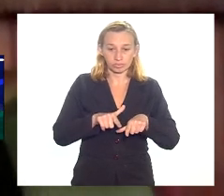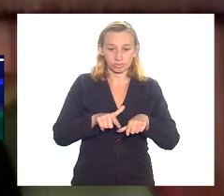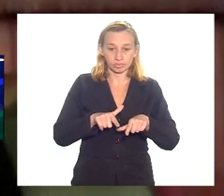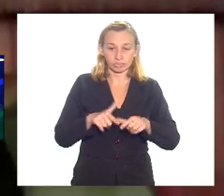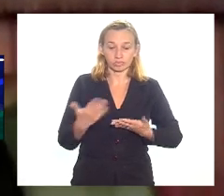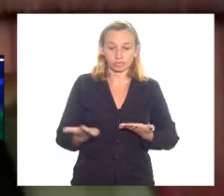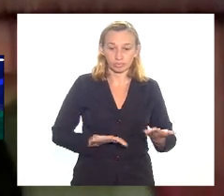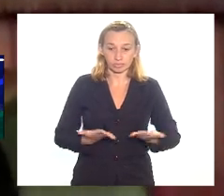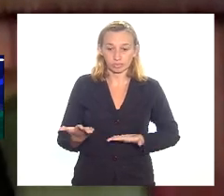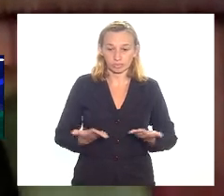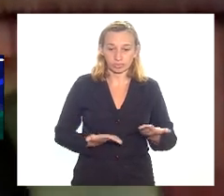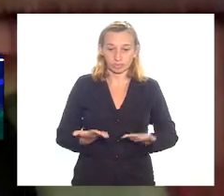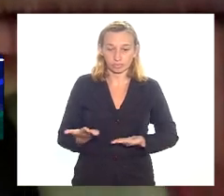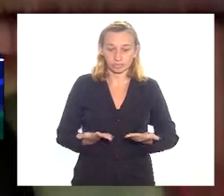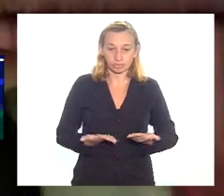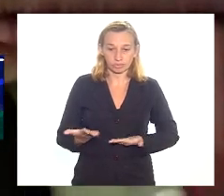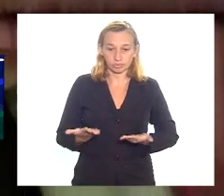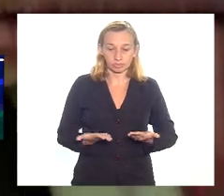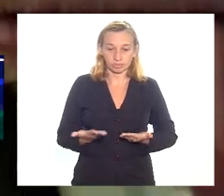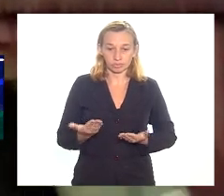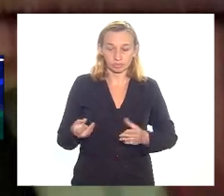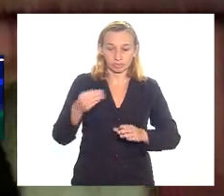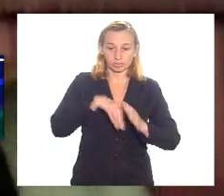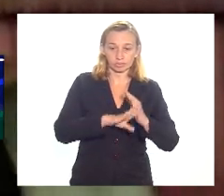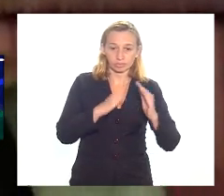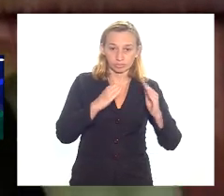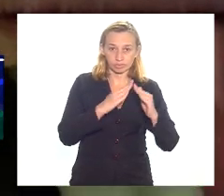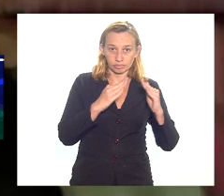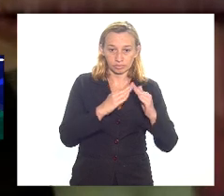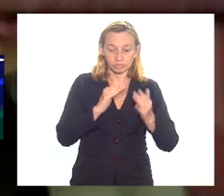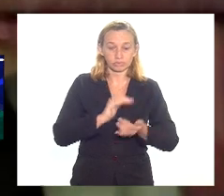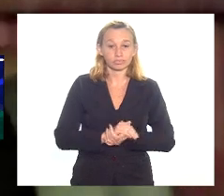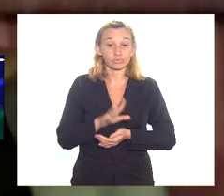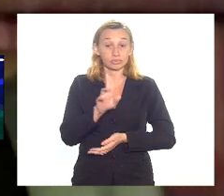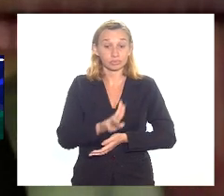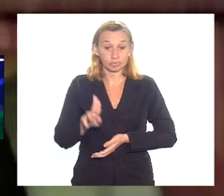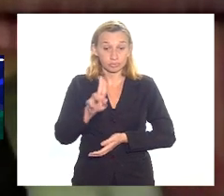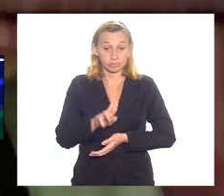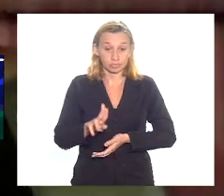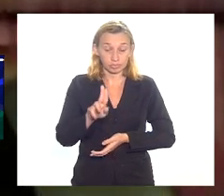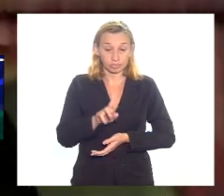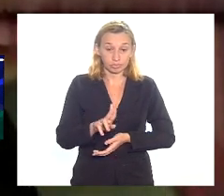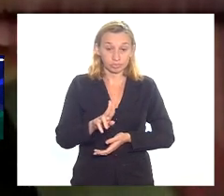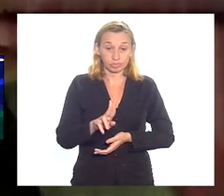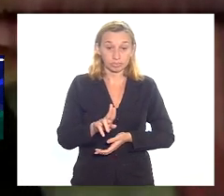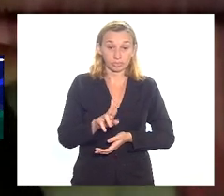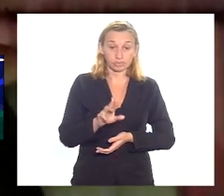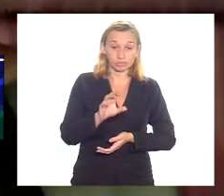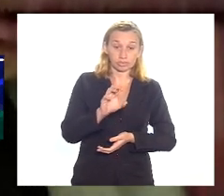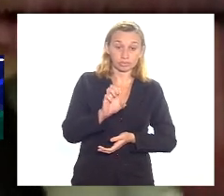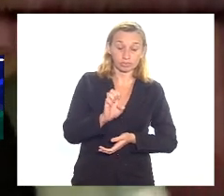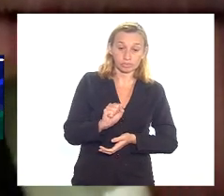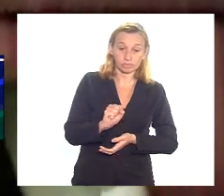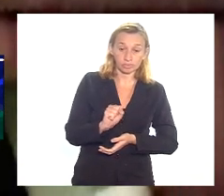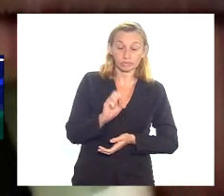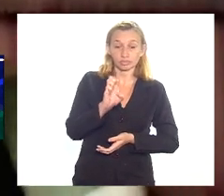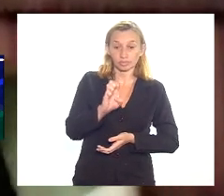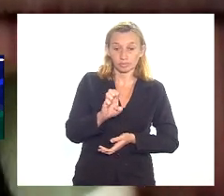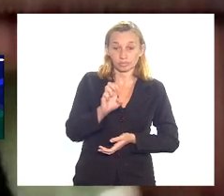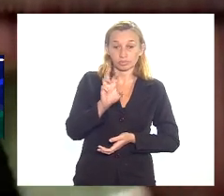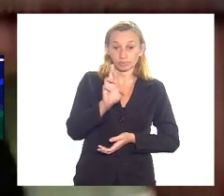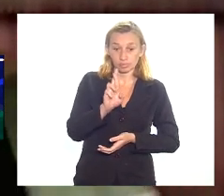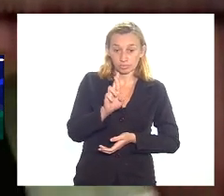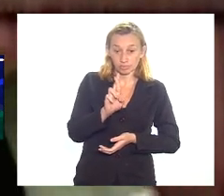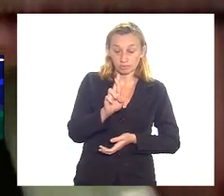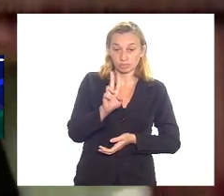serviço doméstico, né? A gente vem convencionando utilizar o termo serviço doméstico, e aqui é